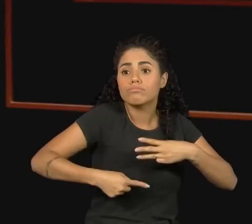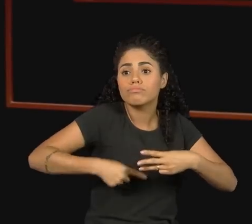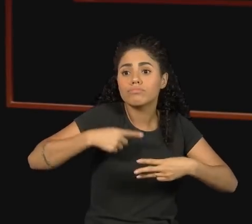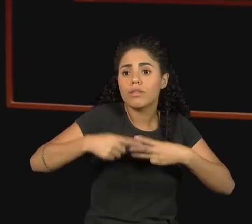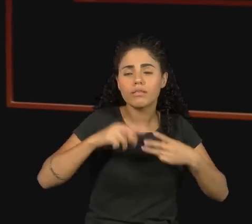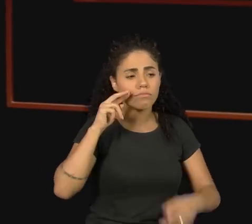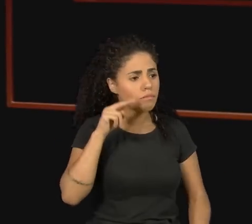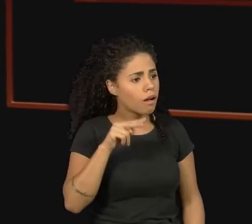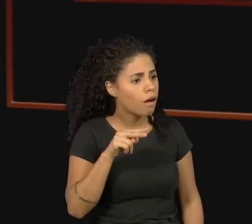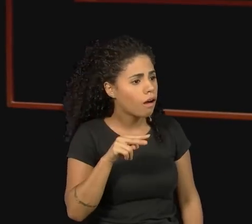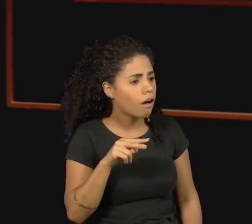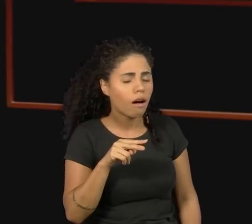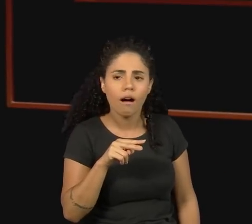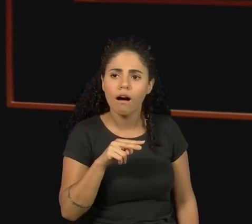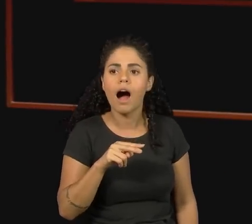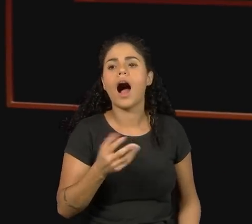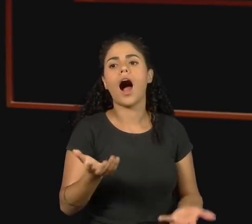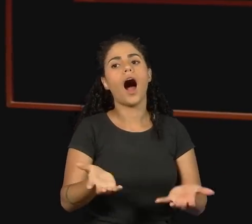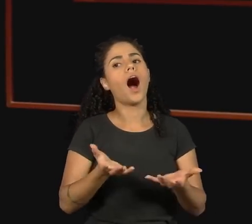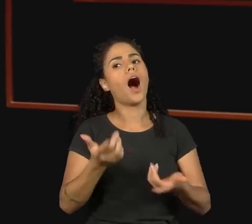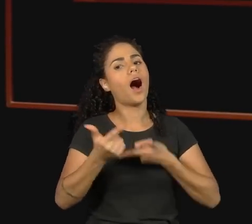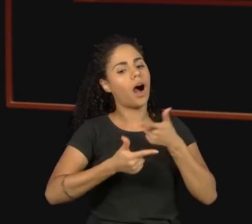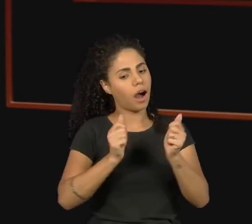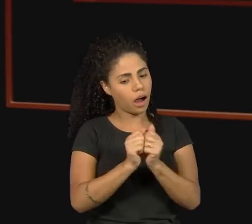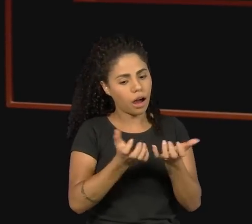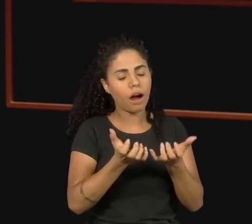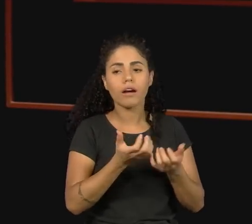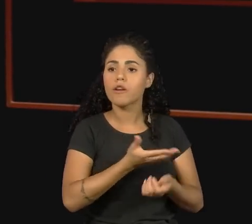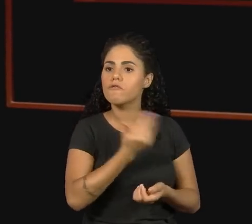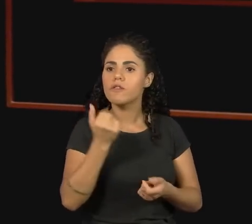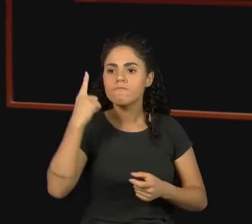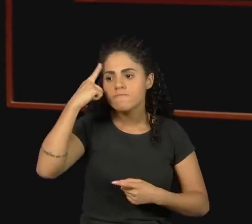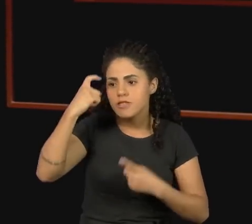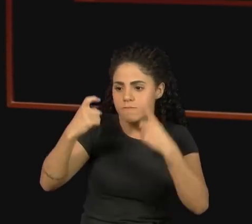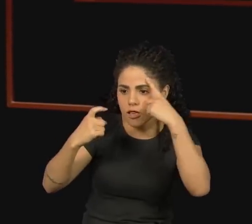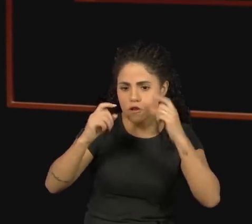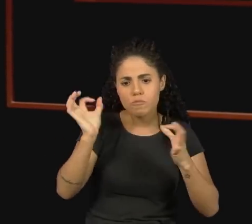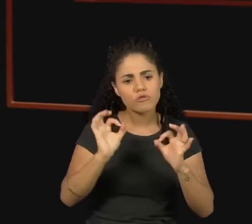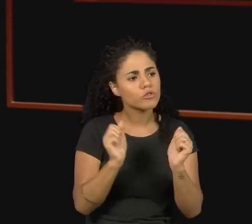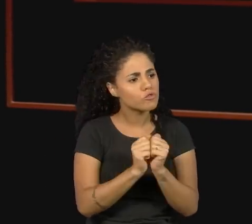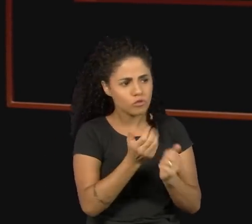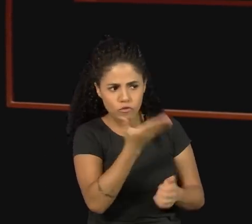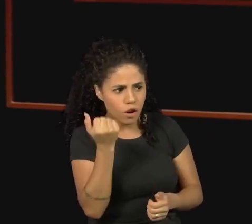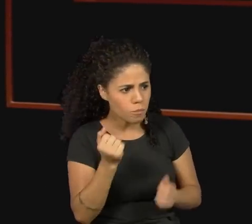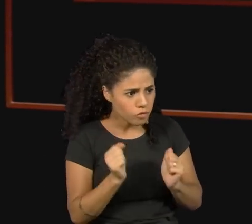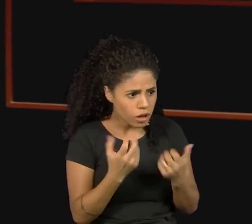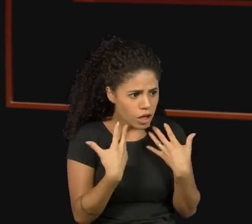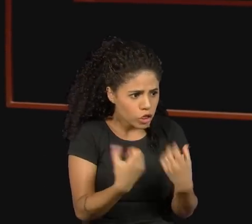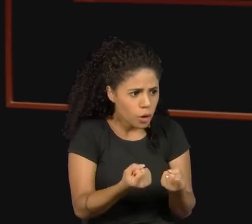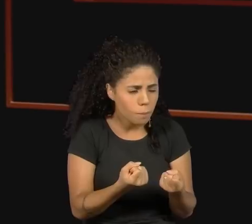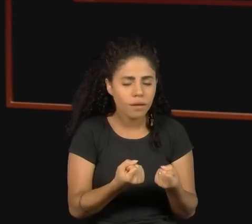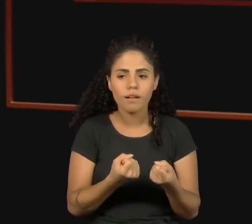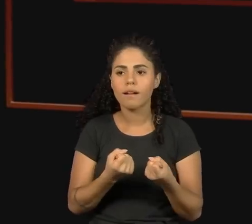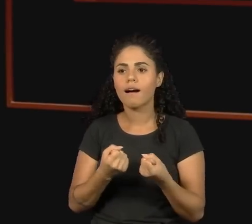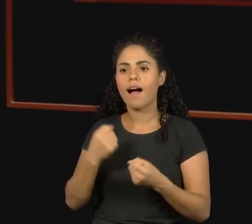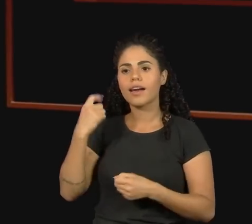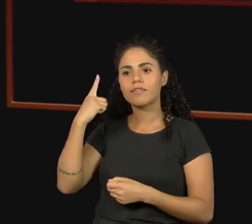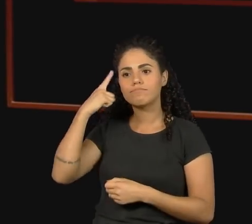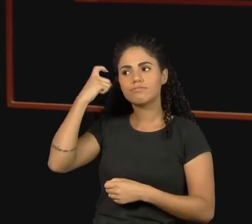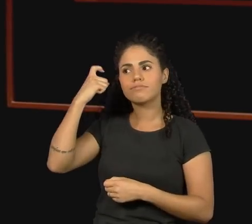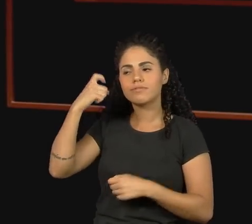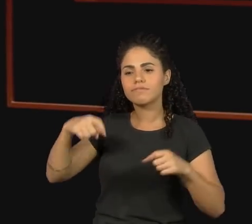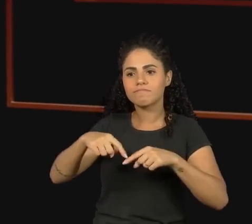eu muito louco, falei, vamos fazer um projeto, eu tenho uma ideia também, eu quero fazer. Falei, vamos fazer, e nasceu o Fantástico Ateliê do